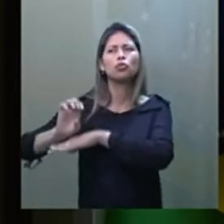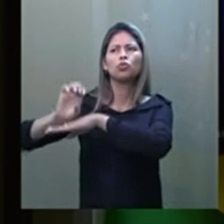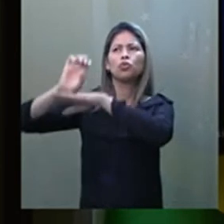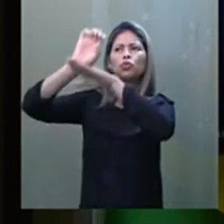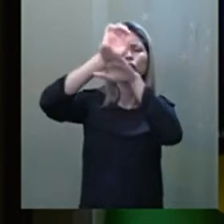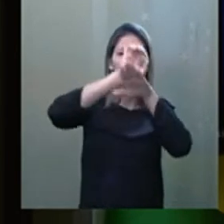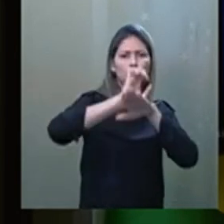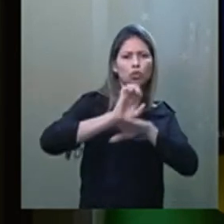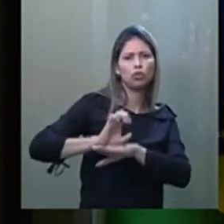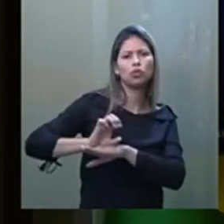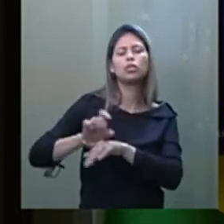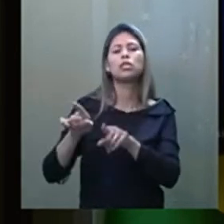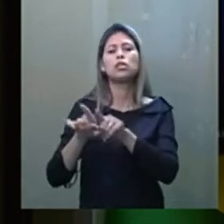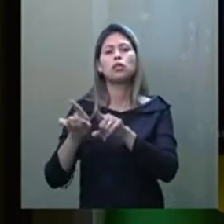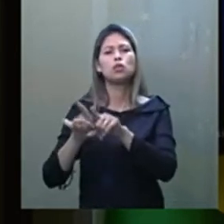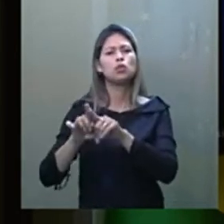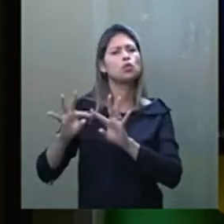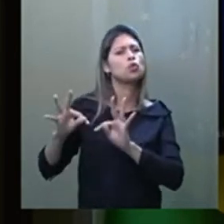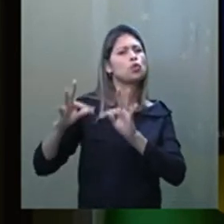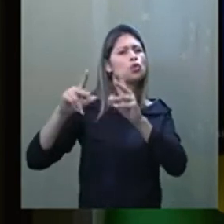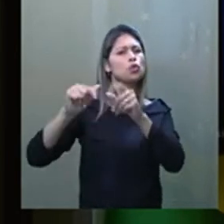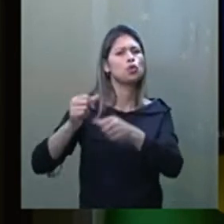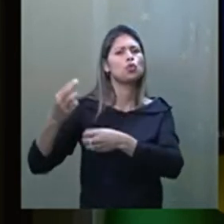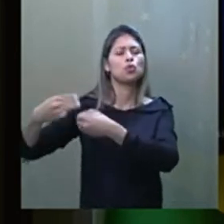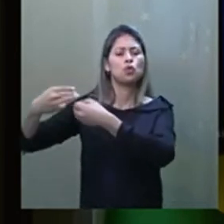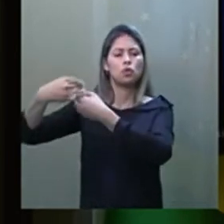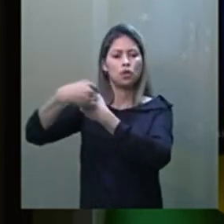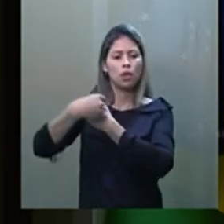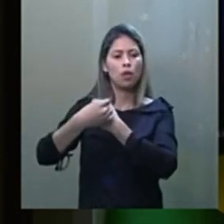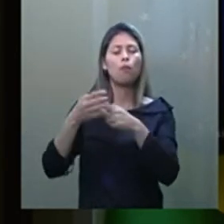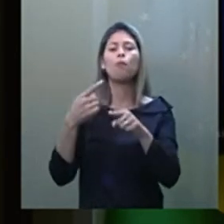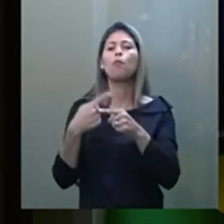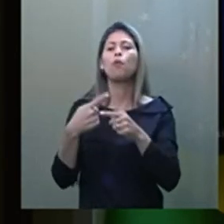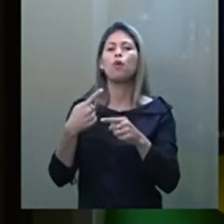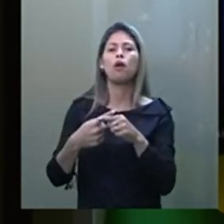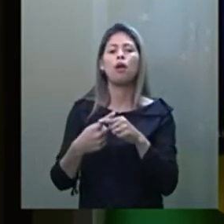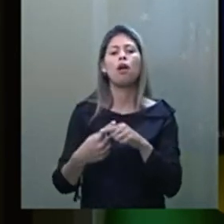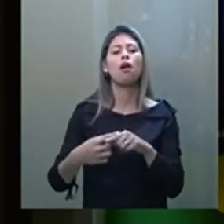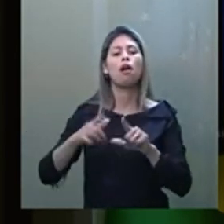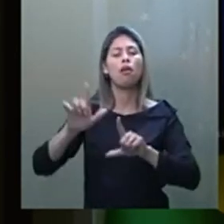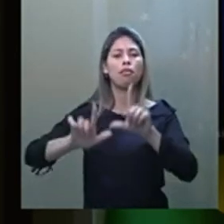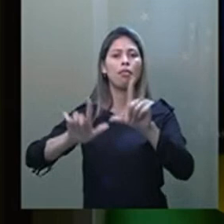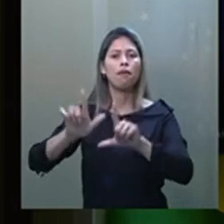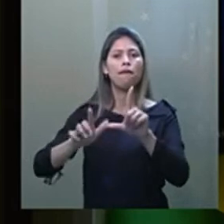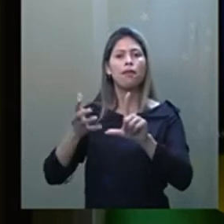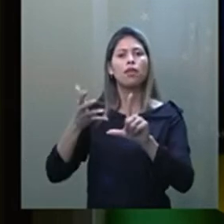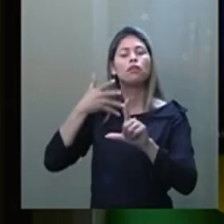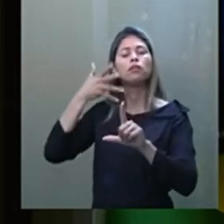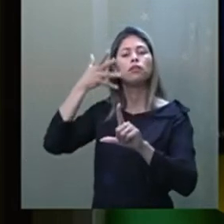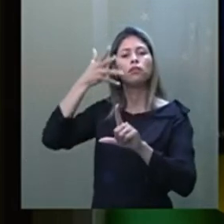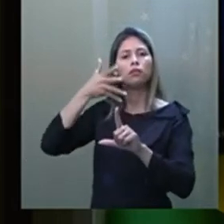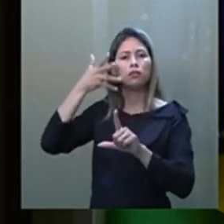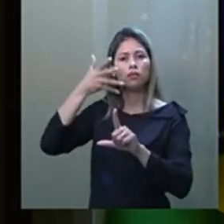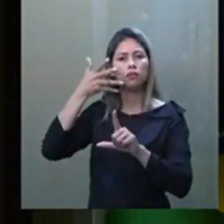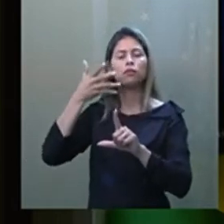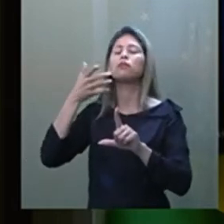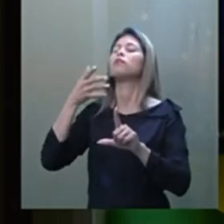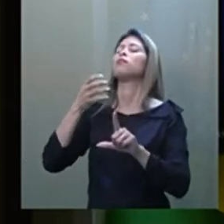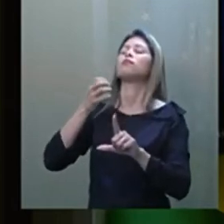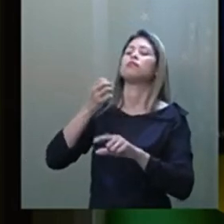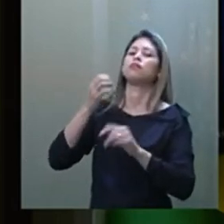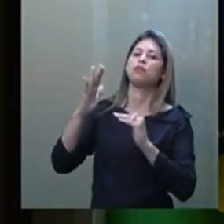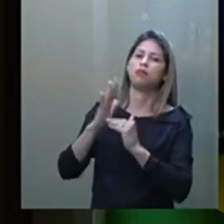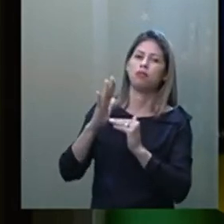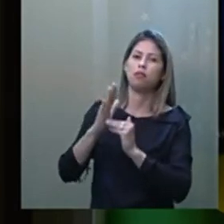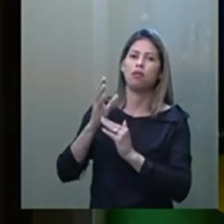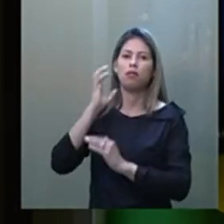por todos os municípios, porque a TV Senado, a Rádio Senado, é muito assistida. Foi um debate